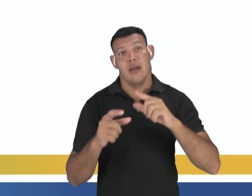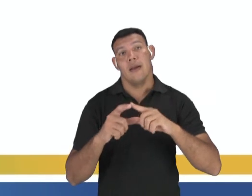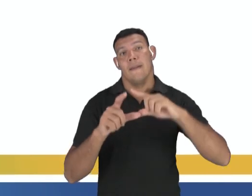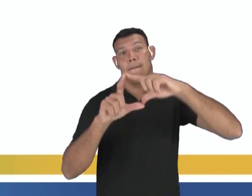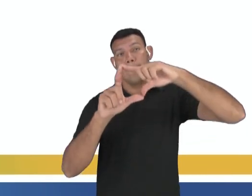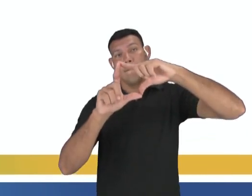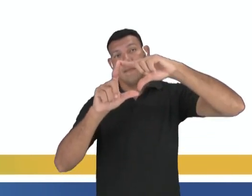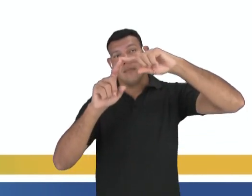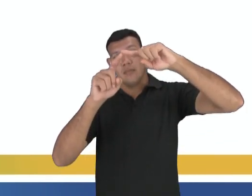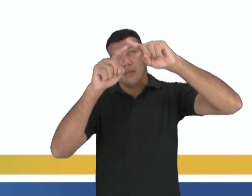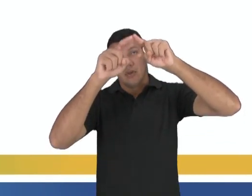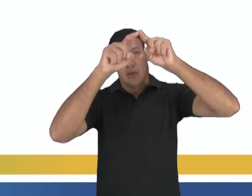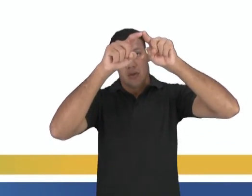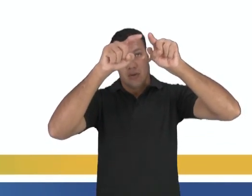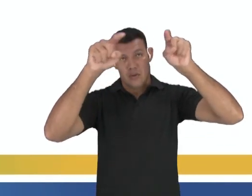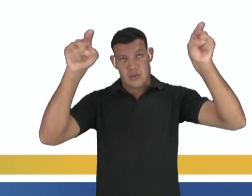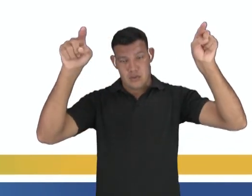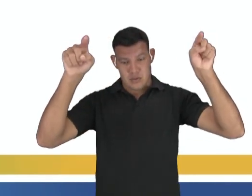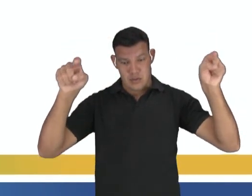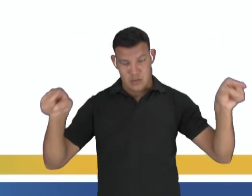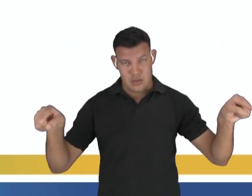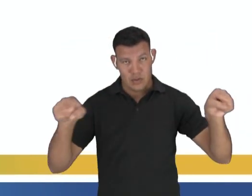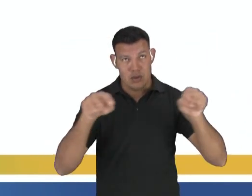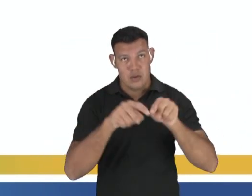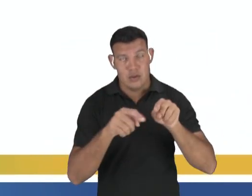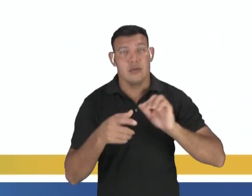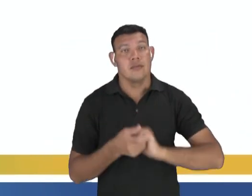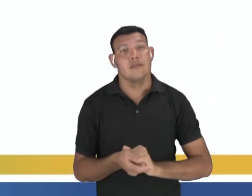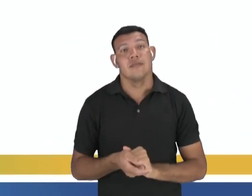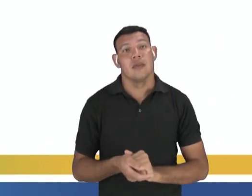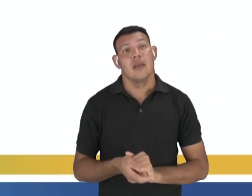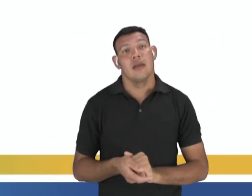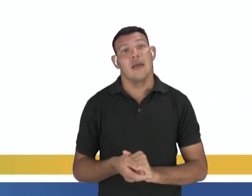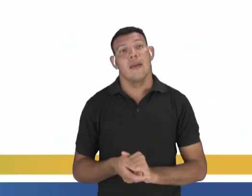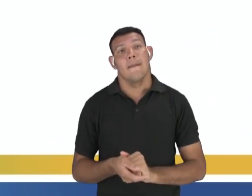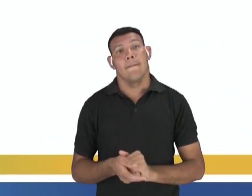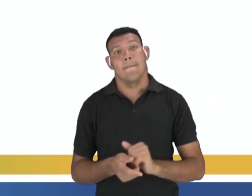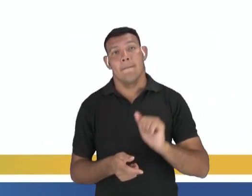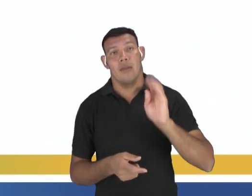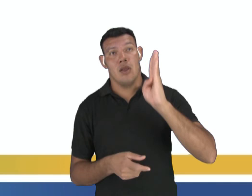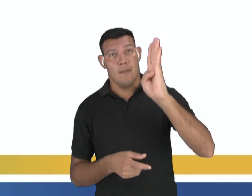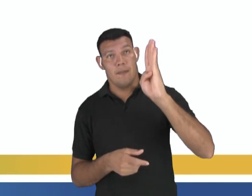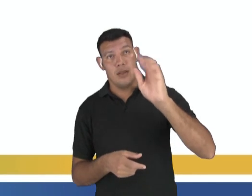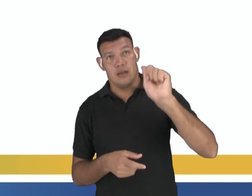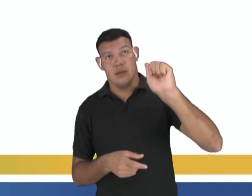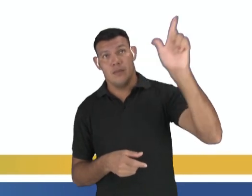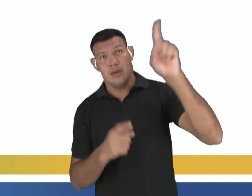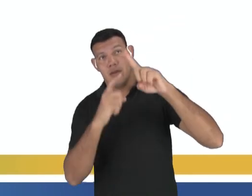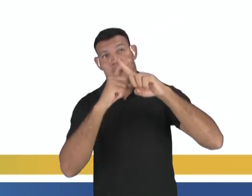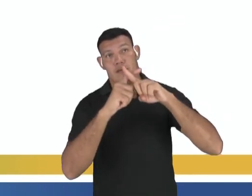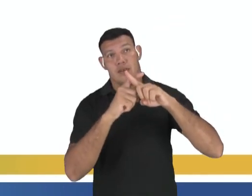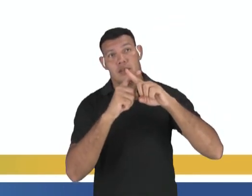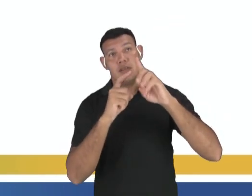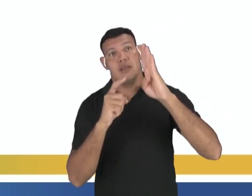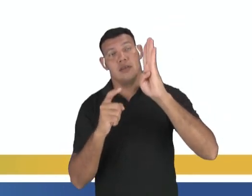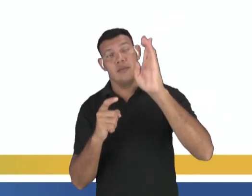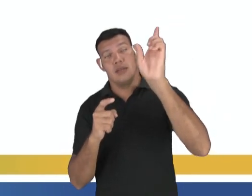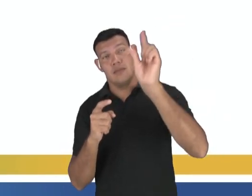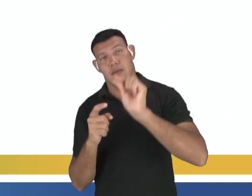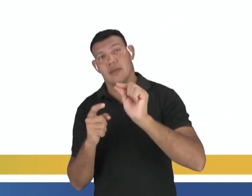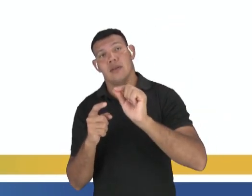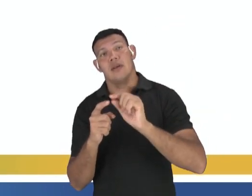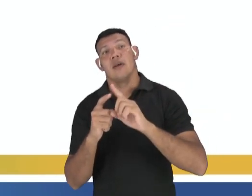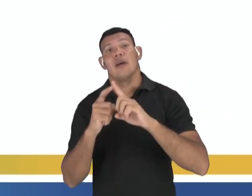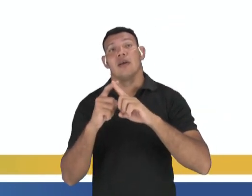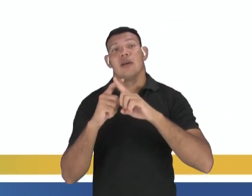esqueça, gente, ó, trapézio é base maior mais base menor multiplicado pela altura sobre 2. Quando for losango, é